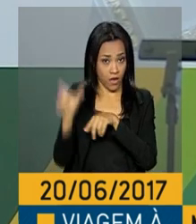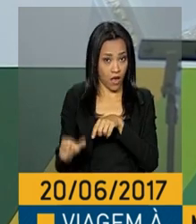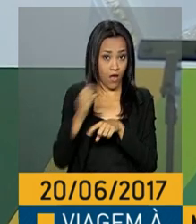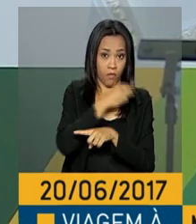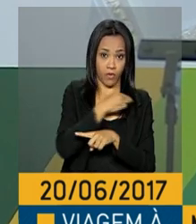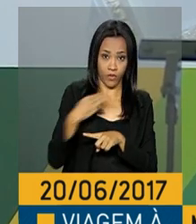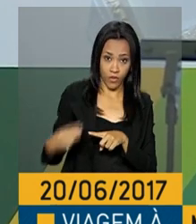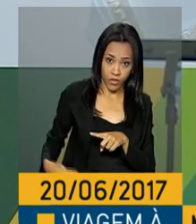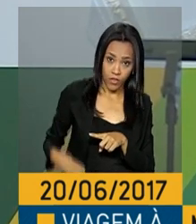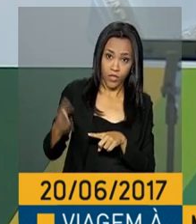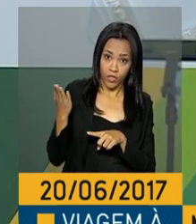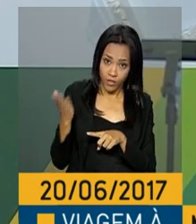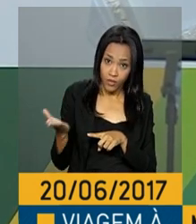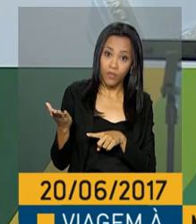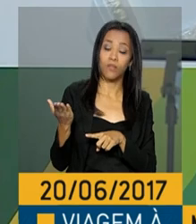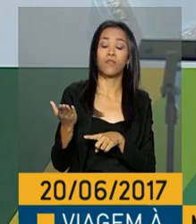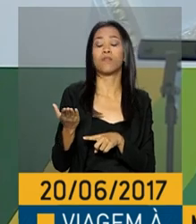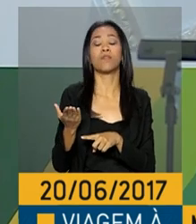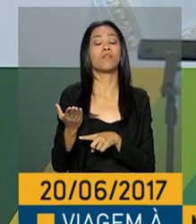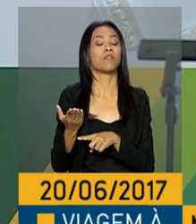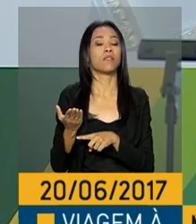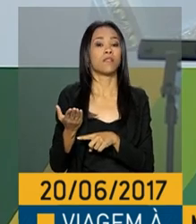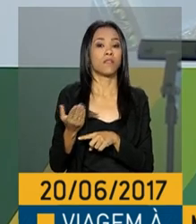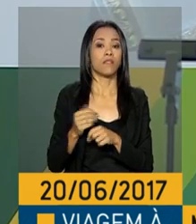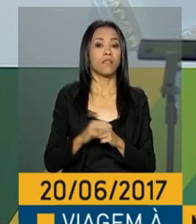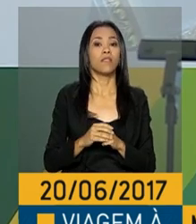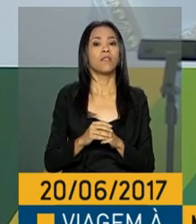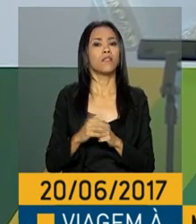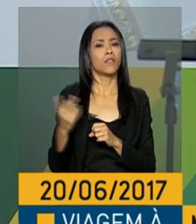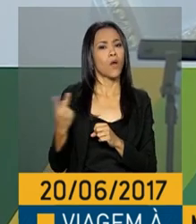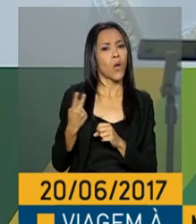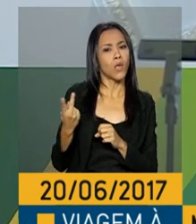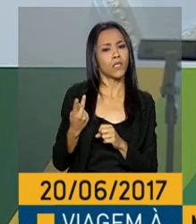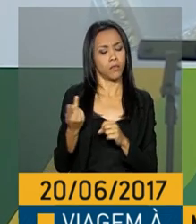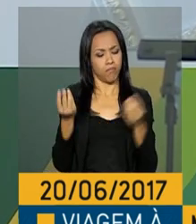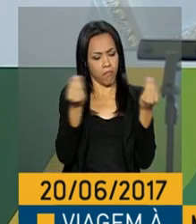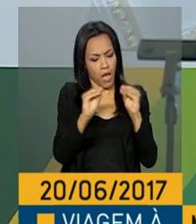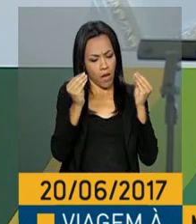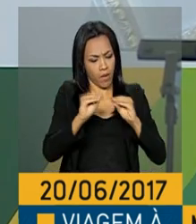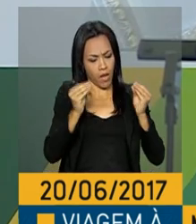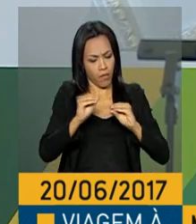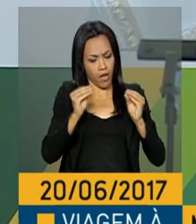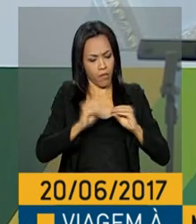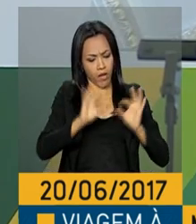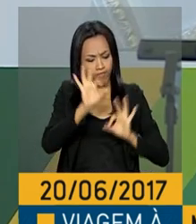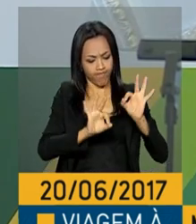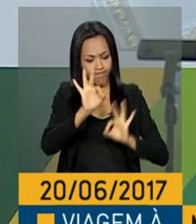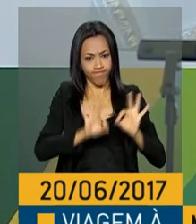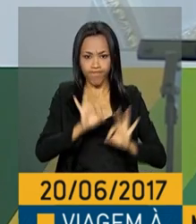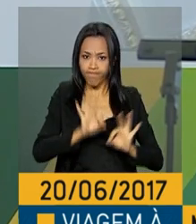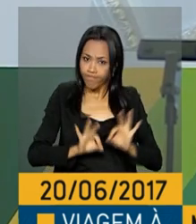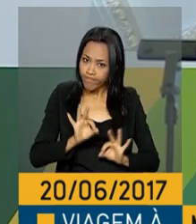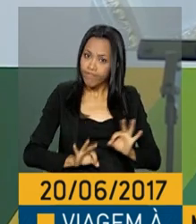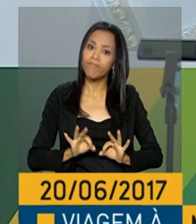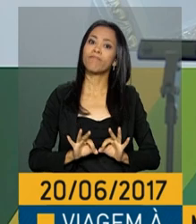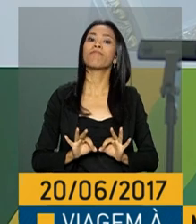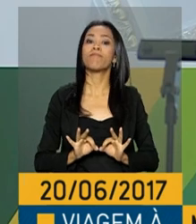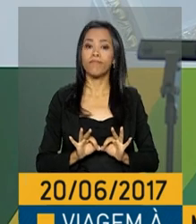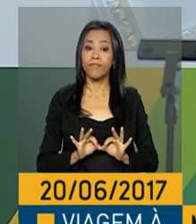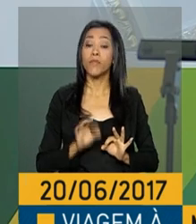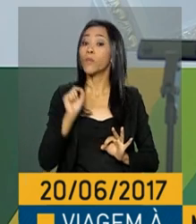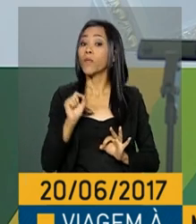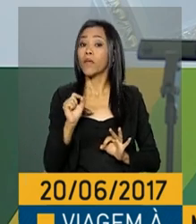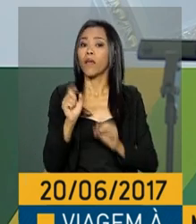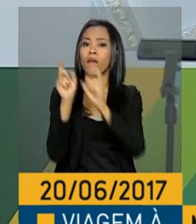ministro mais longamente e traçamos diretrizes para esta interação entre o